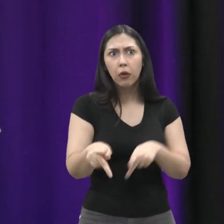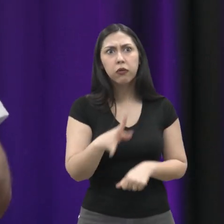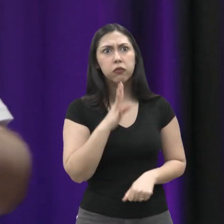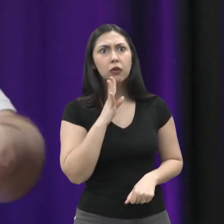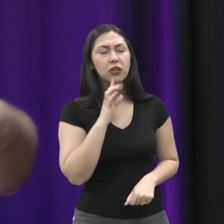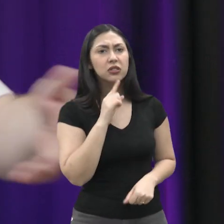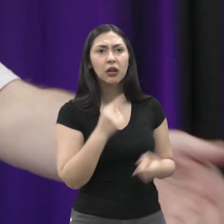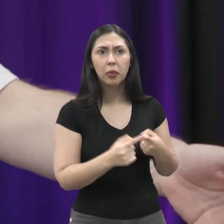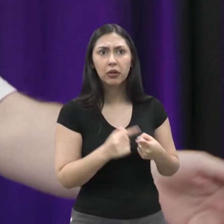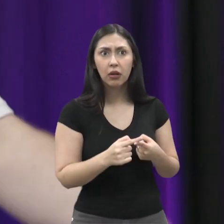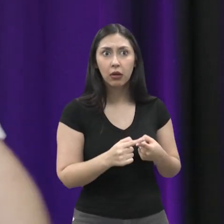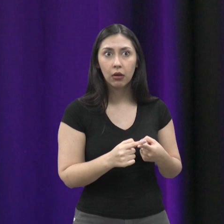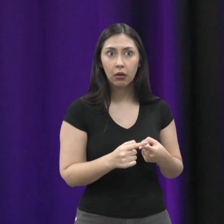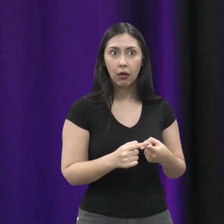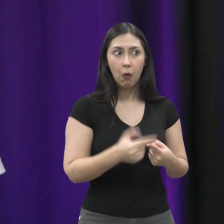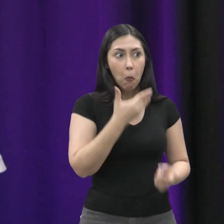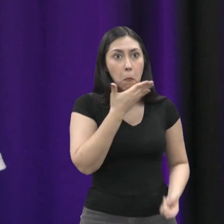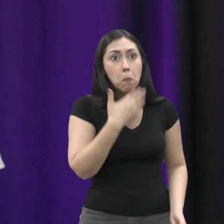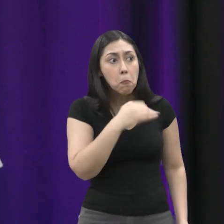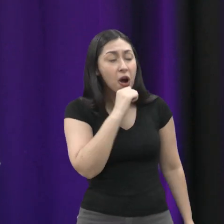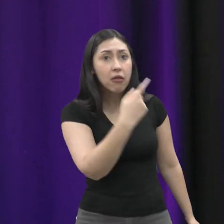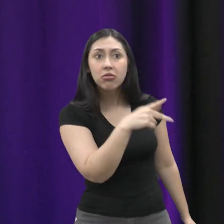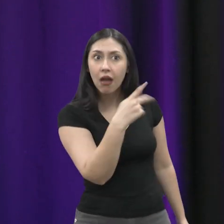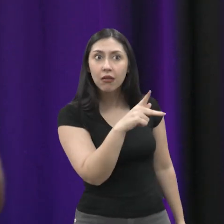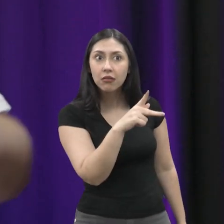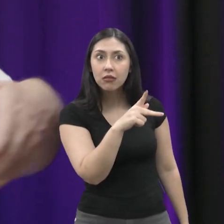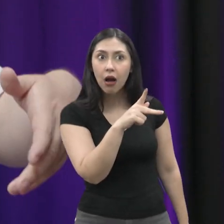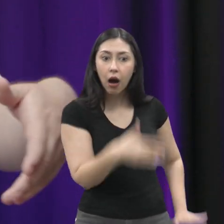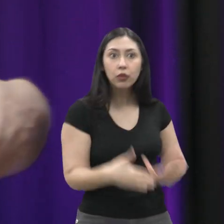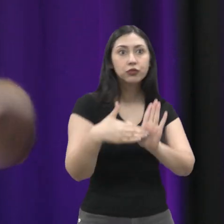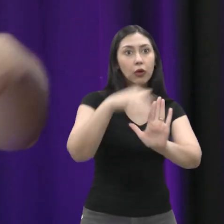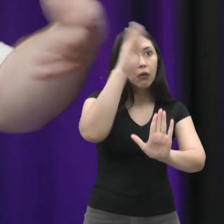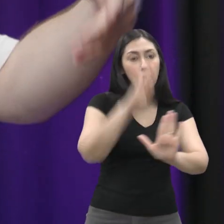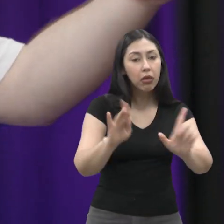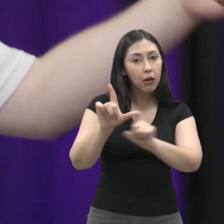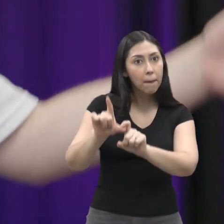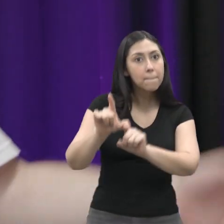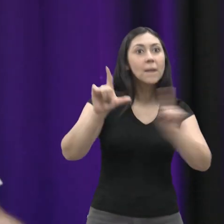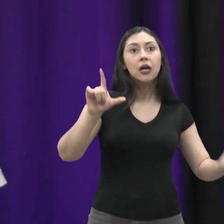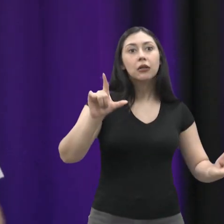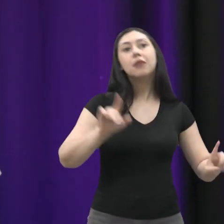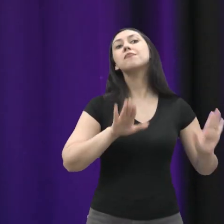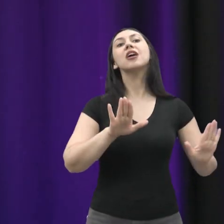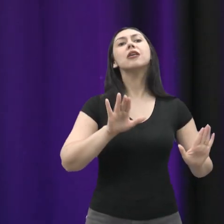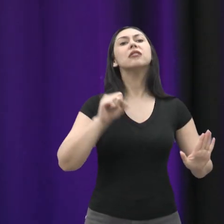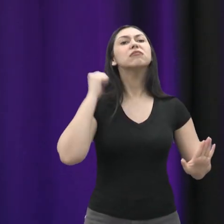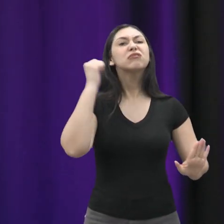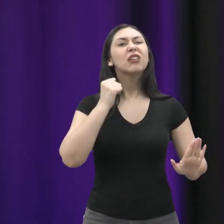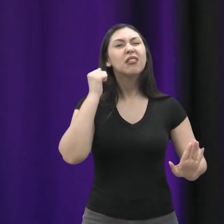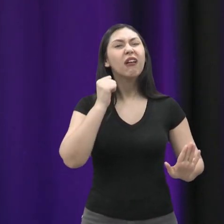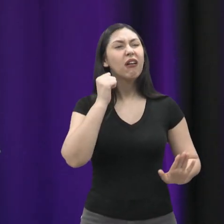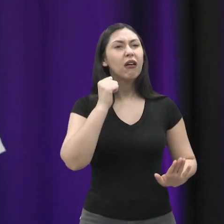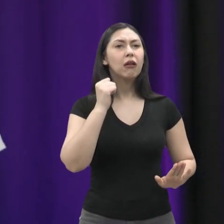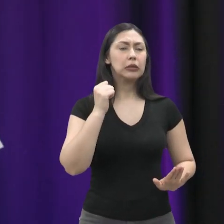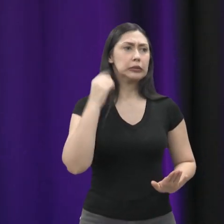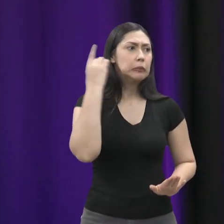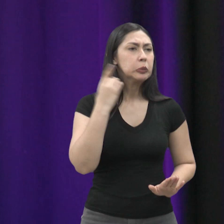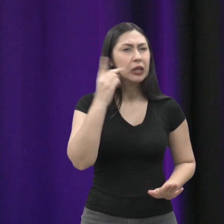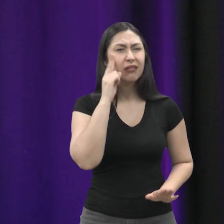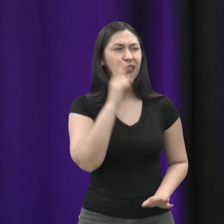era filho do cara que fez a independência do Brasil. E, por outro lado, os senadores, deputados que mandavam no Brasil antes não tinham identificação